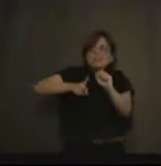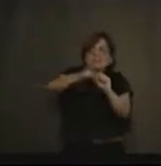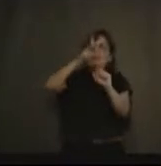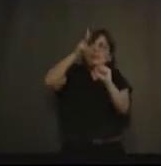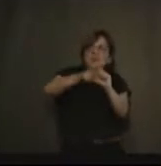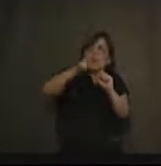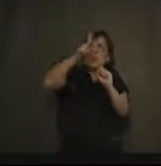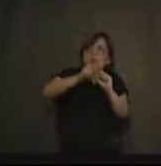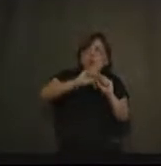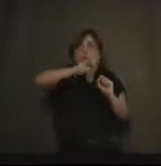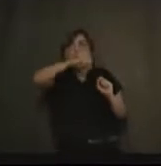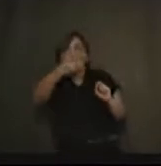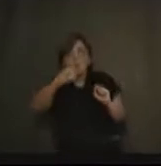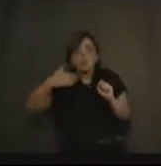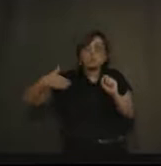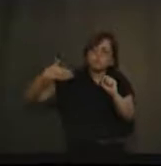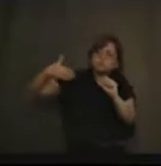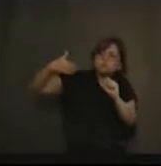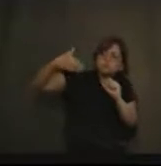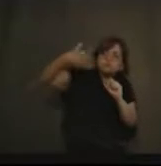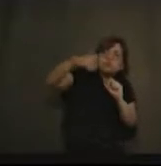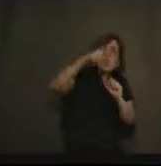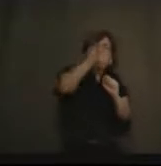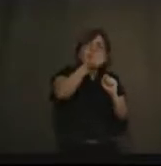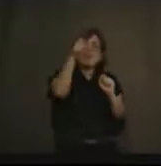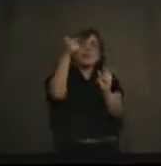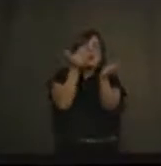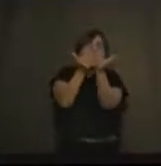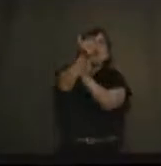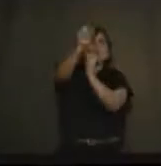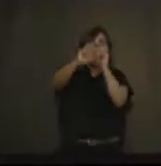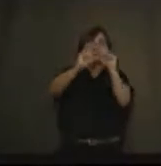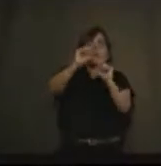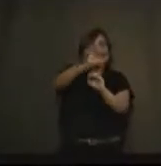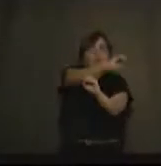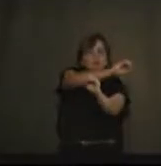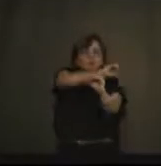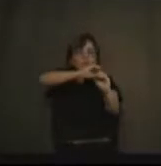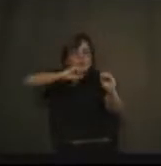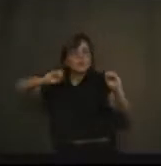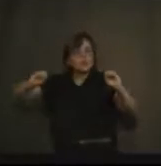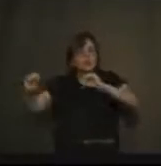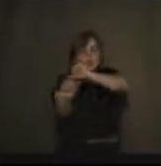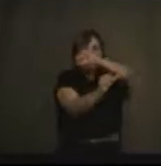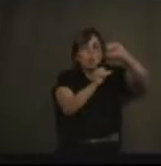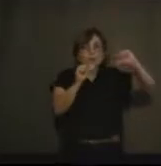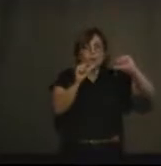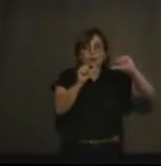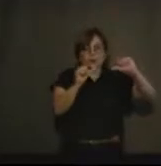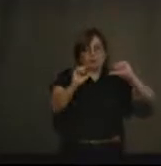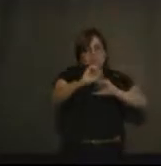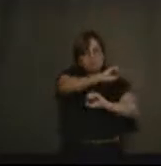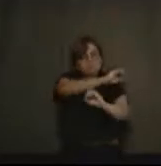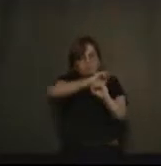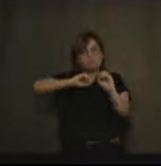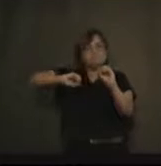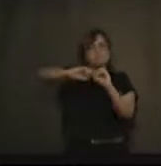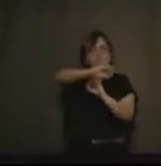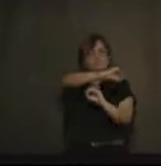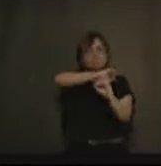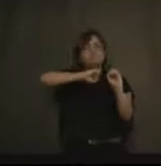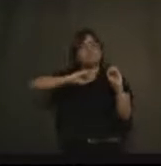do tempo, ele pode, no longo prazo, ele pode mudar radicalmente. E é muito curioso que a questão já tinha sido